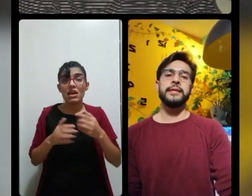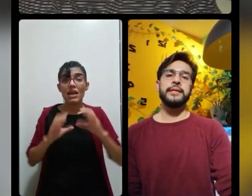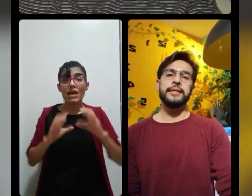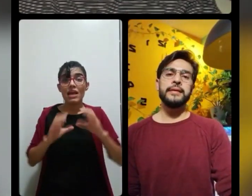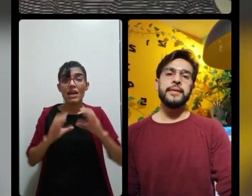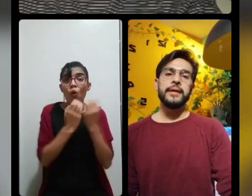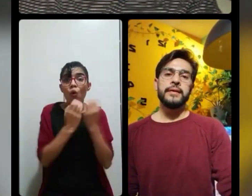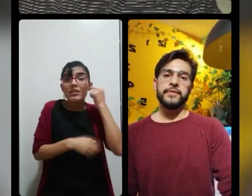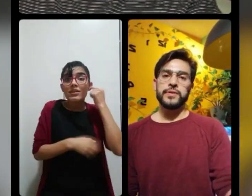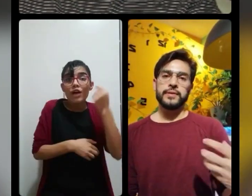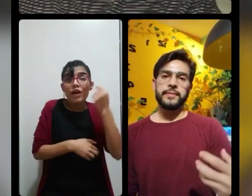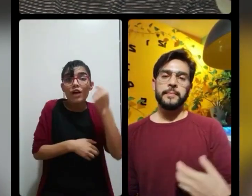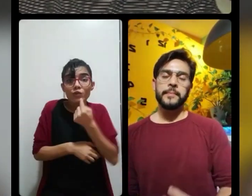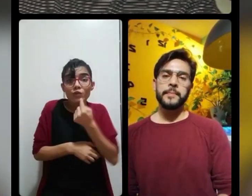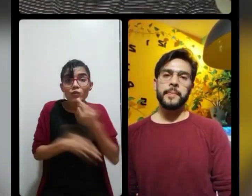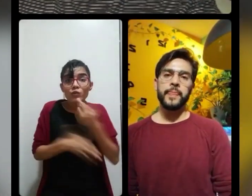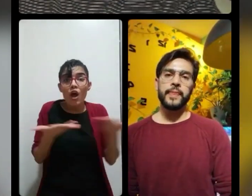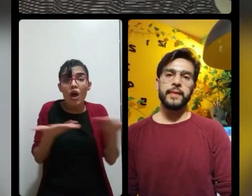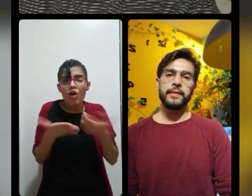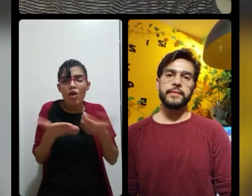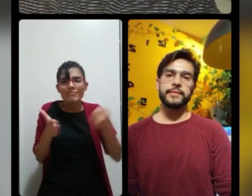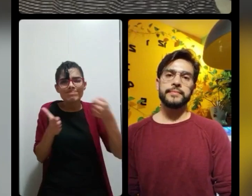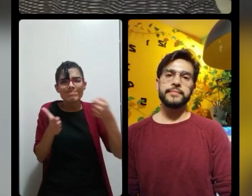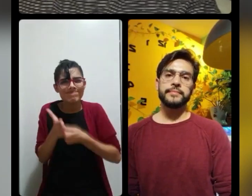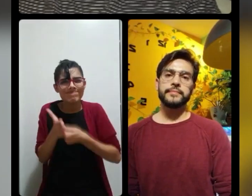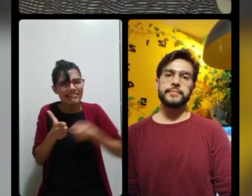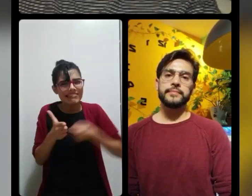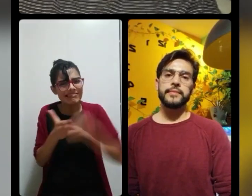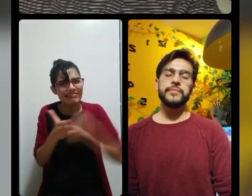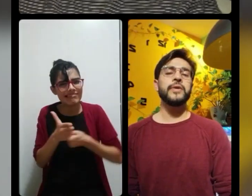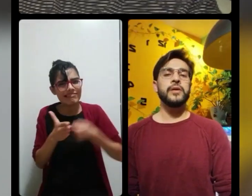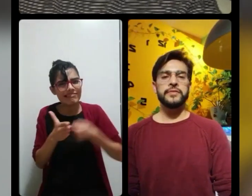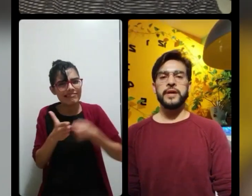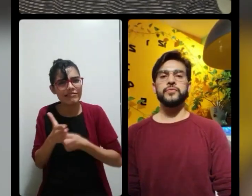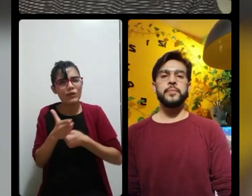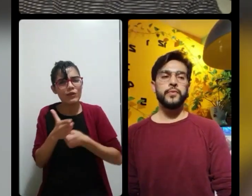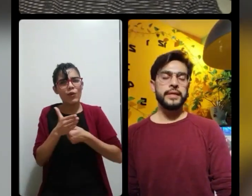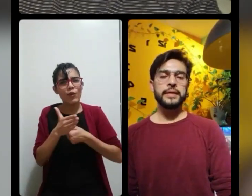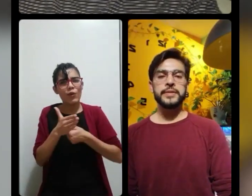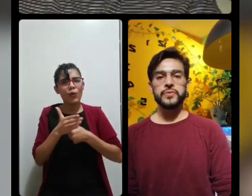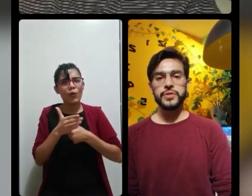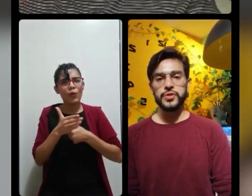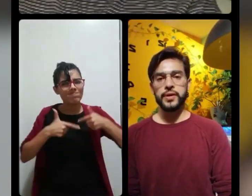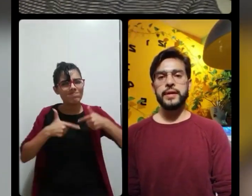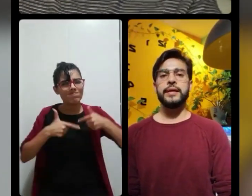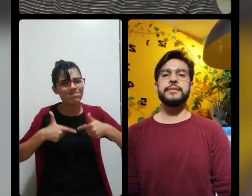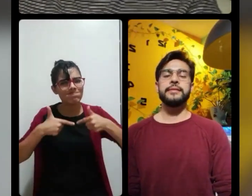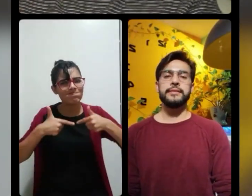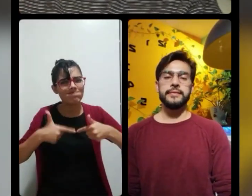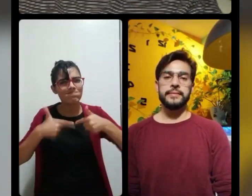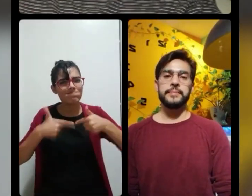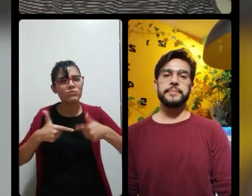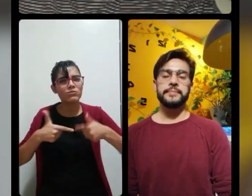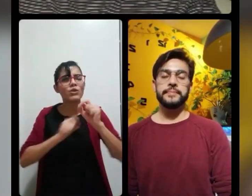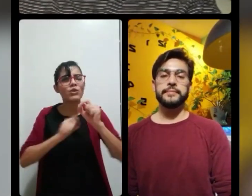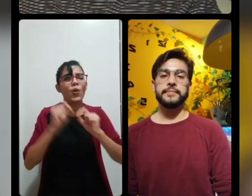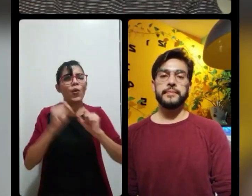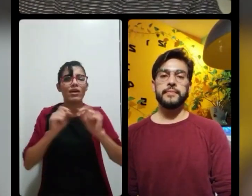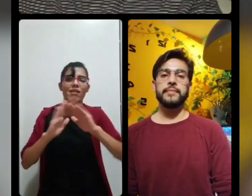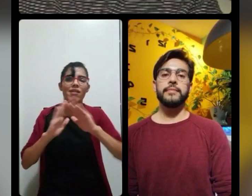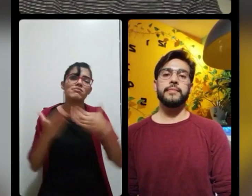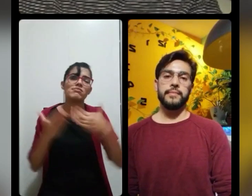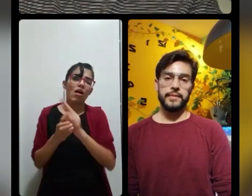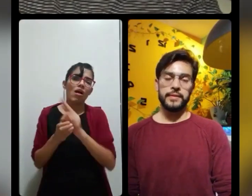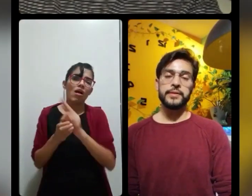bilíngue. É aquela história, falta uma política de governo, né? Falta política mais De consistente. Estado que cada governo